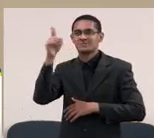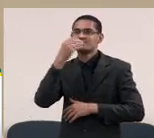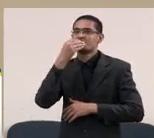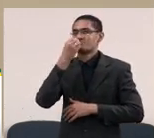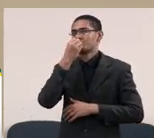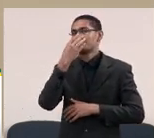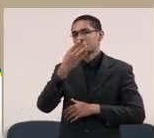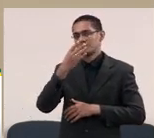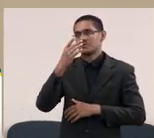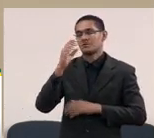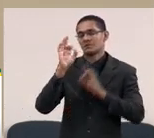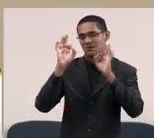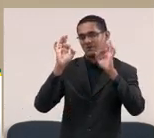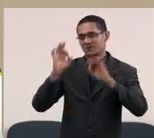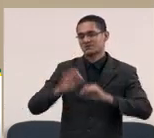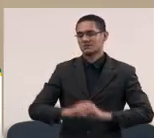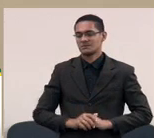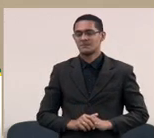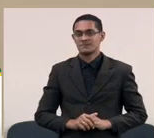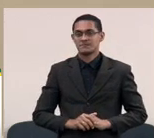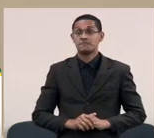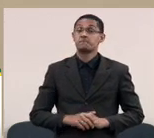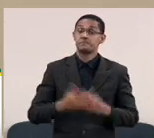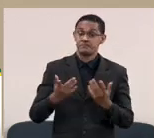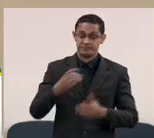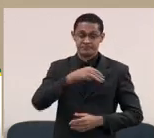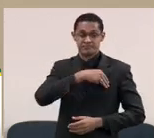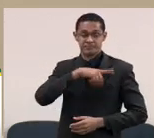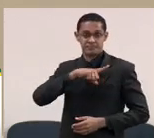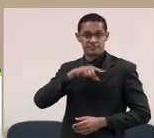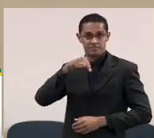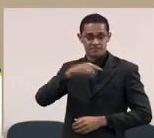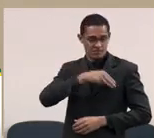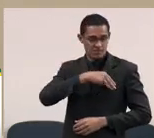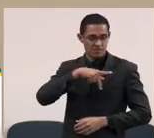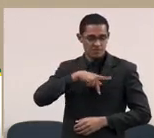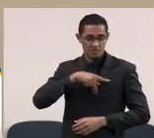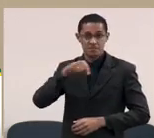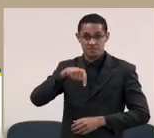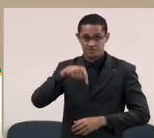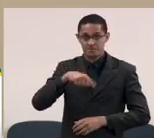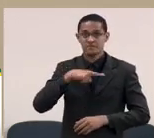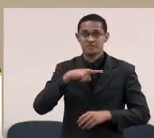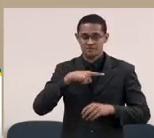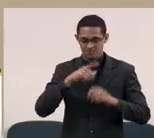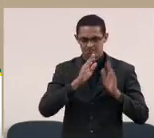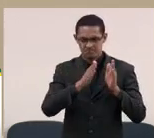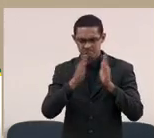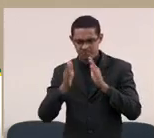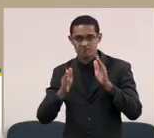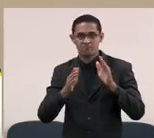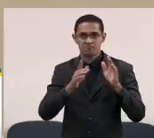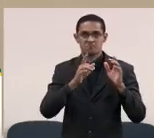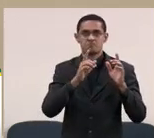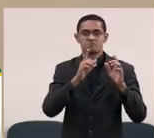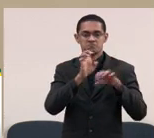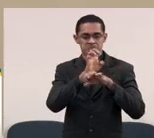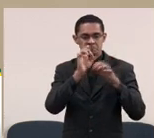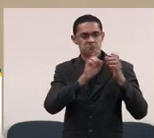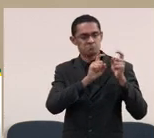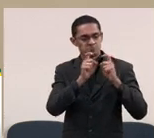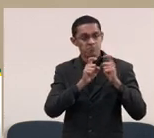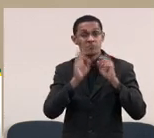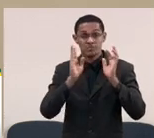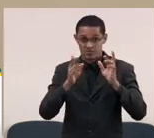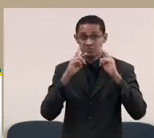seu procedimento. Nós, do Ministério Público, na Promotoria da Saúde, estamos em tratativas com o Estado e com o município. Fizemos uma